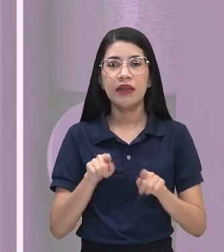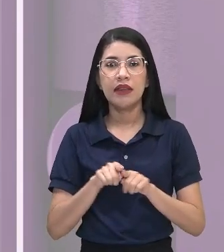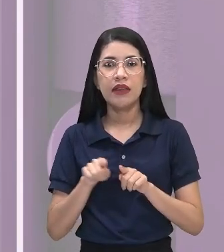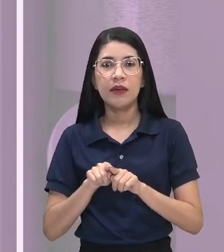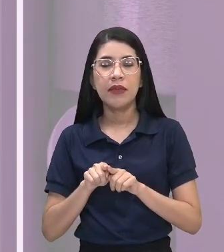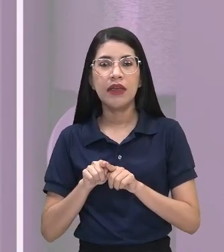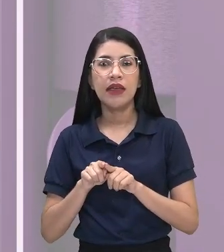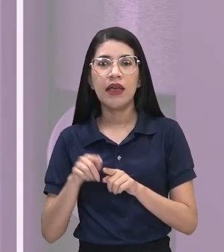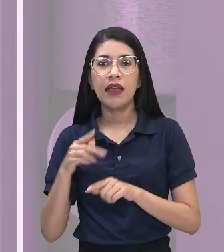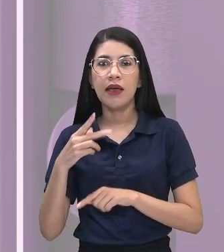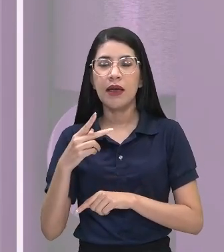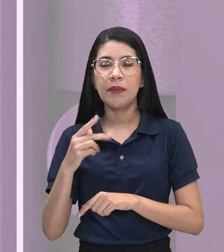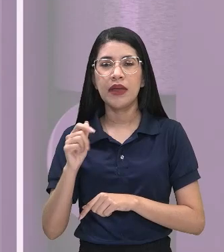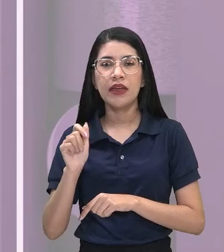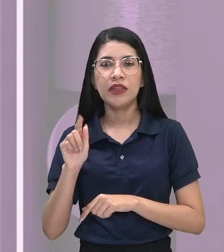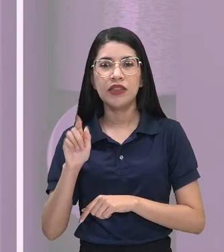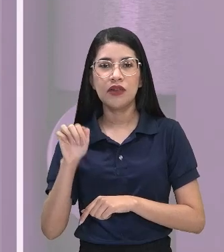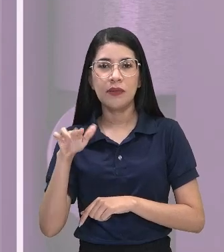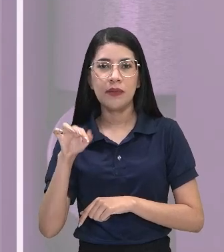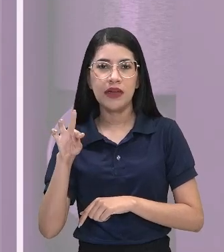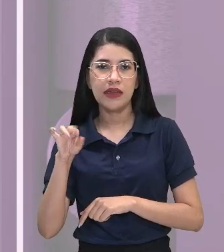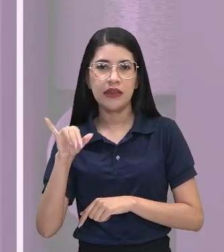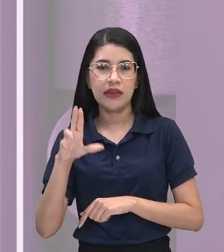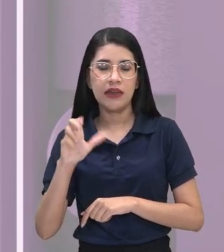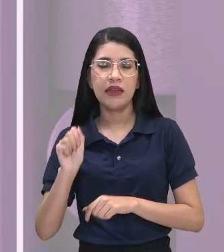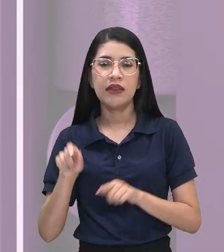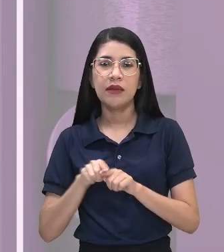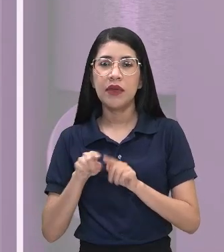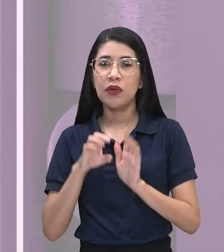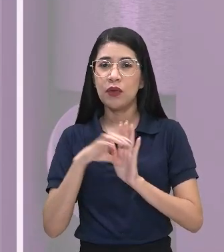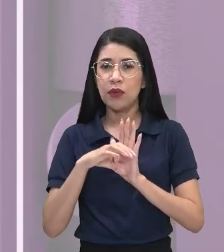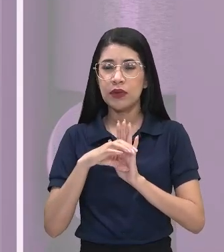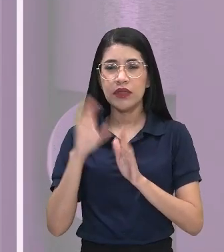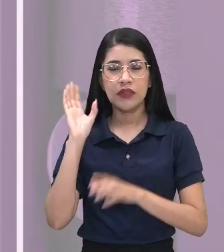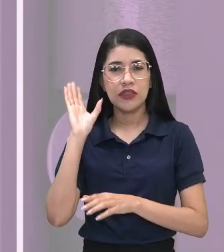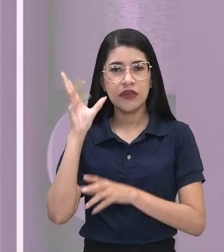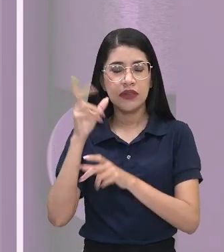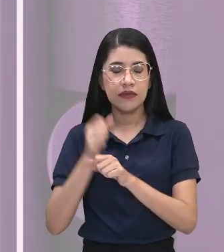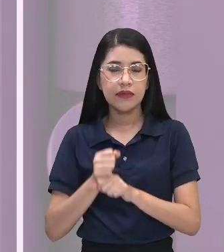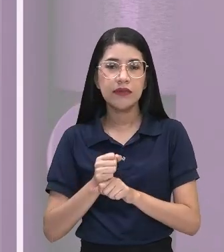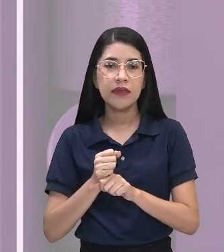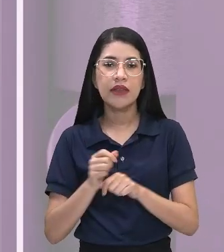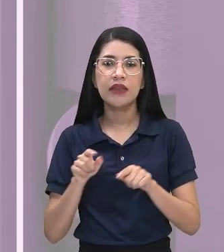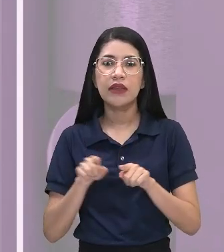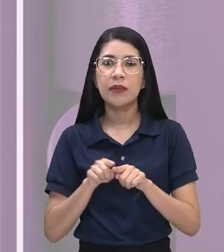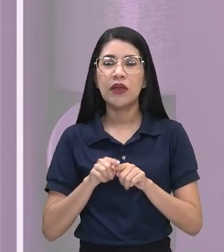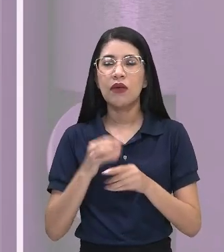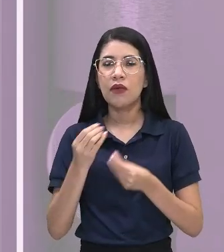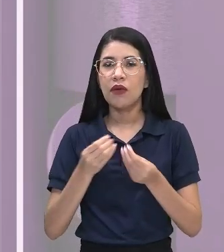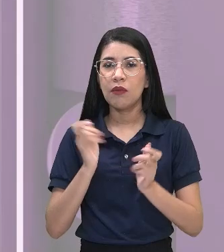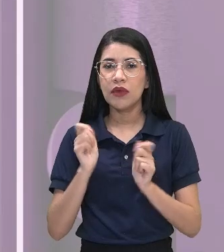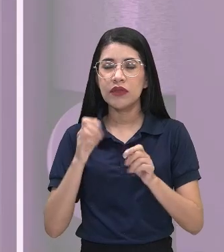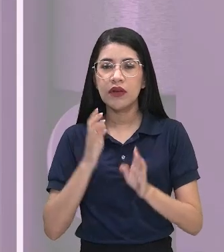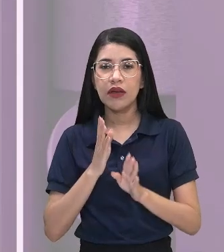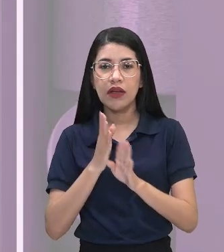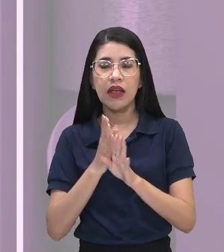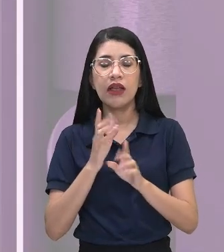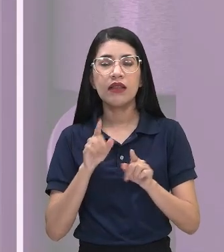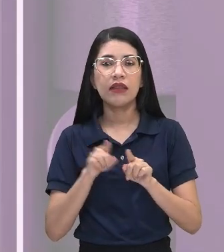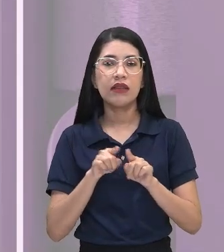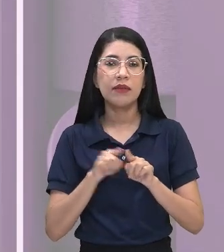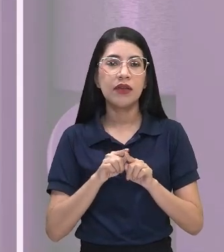a progressão geométrica. Vamos relembrar alguns conceitos, tá? De como a gente encontra a razão de uma PA, de uma